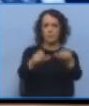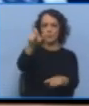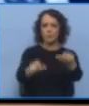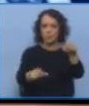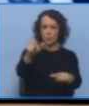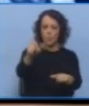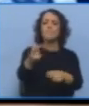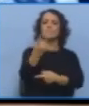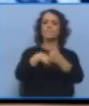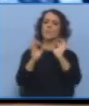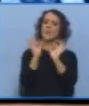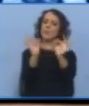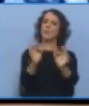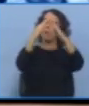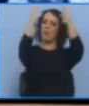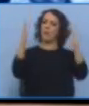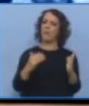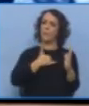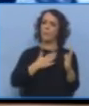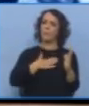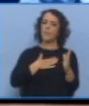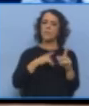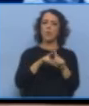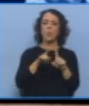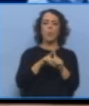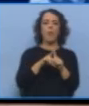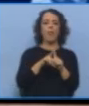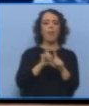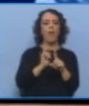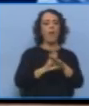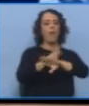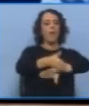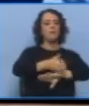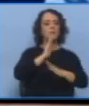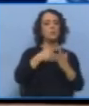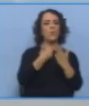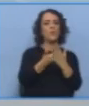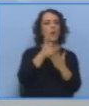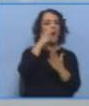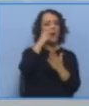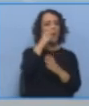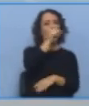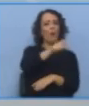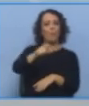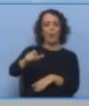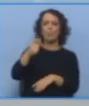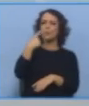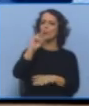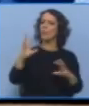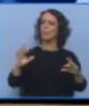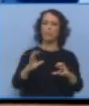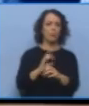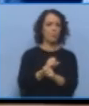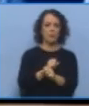as empresas como um meio de humanização e não de desumanização. E, portanto,